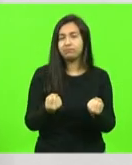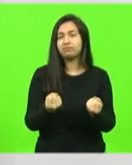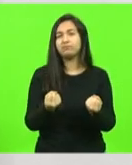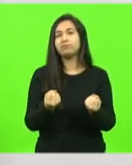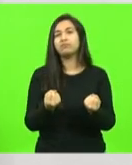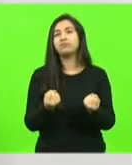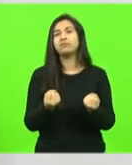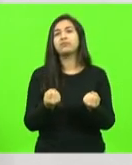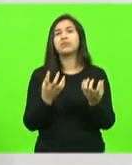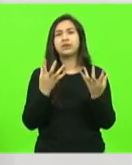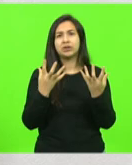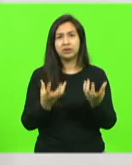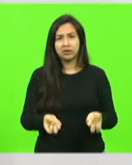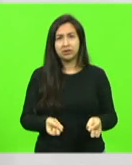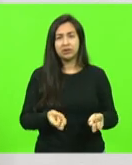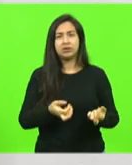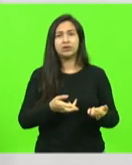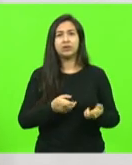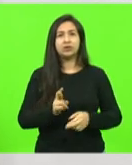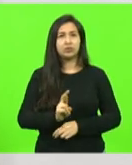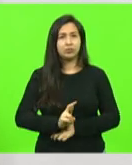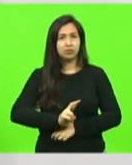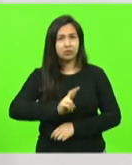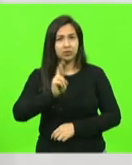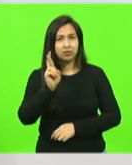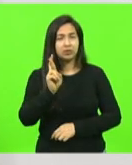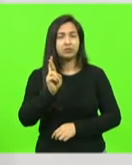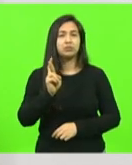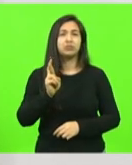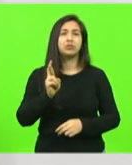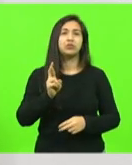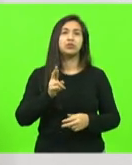que assume com responsabilidade, com compromisso,